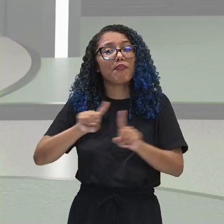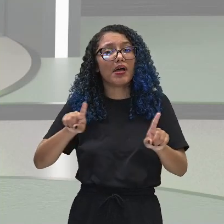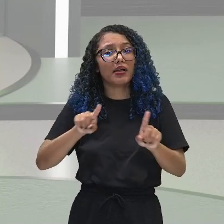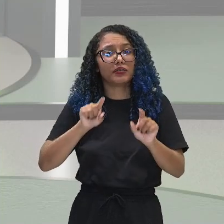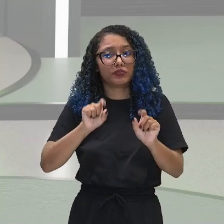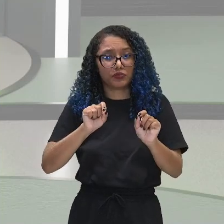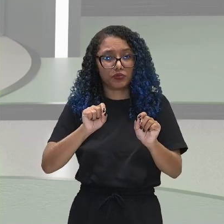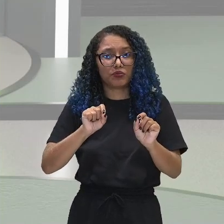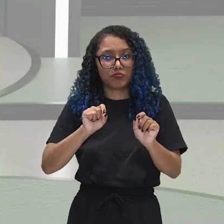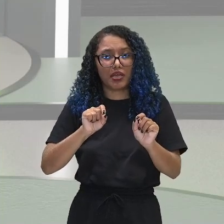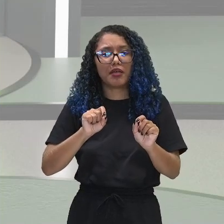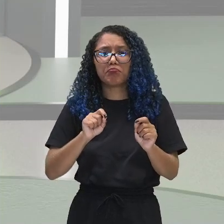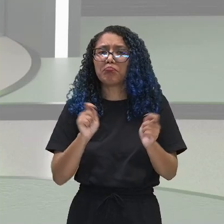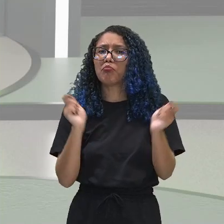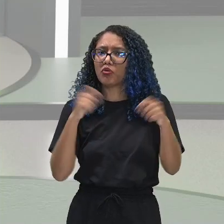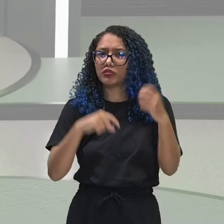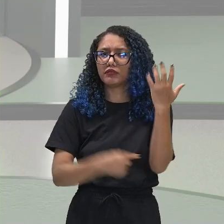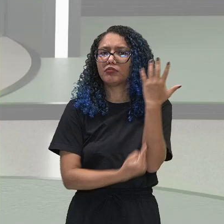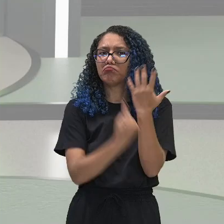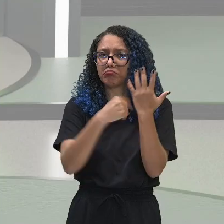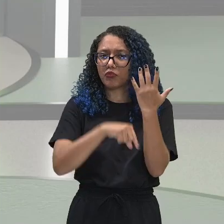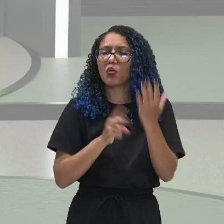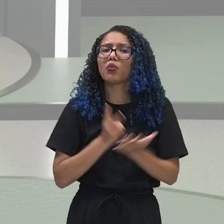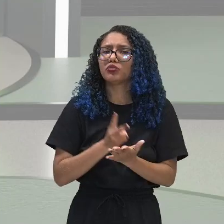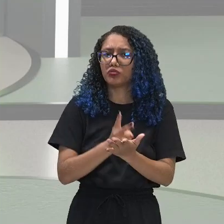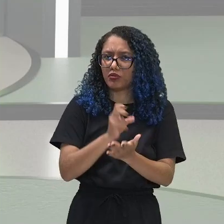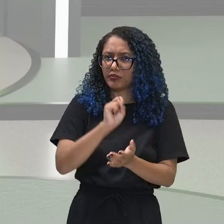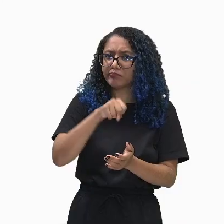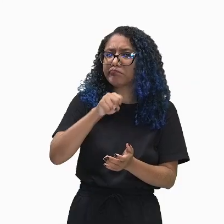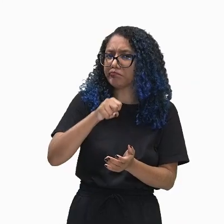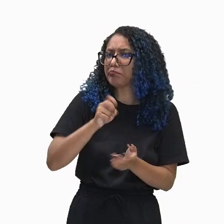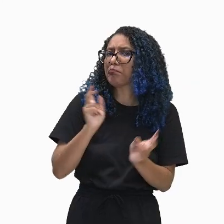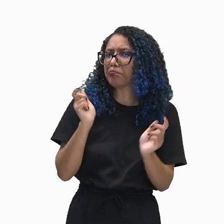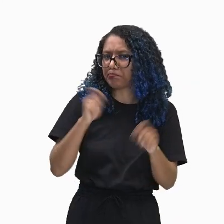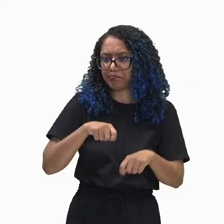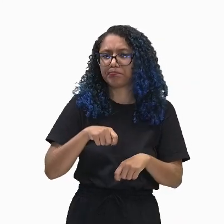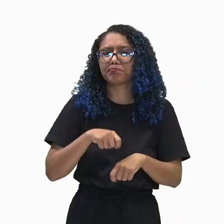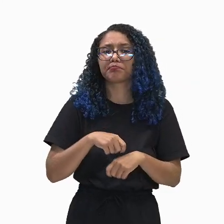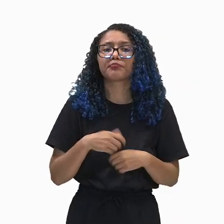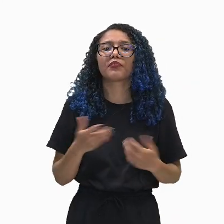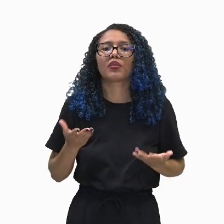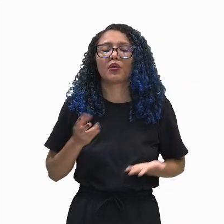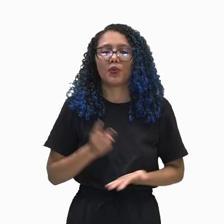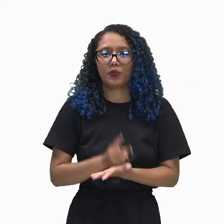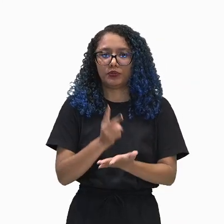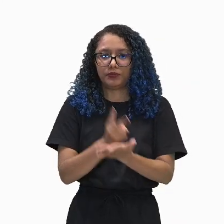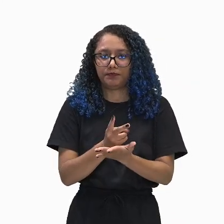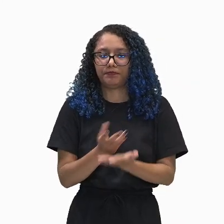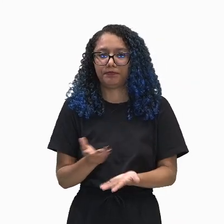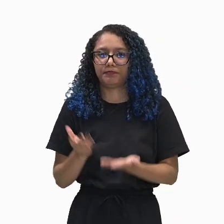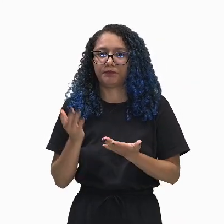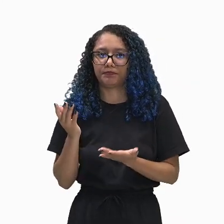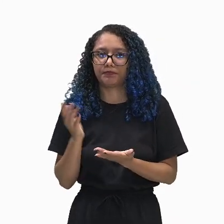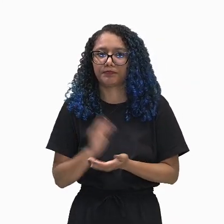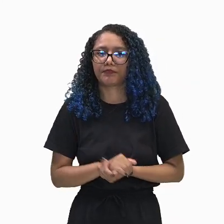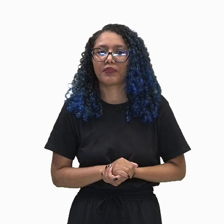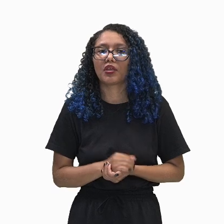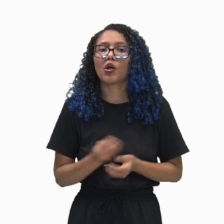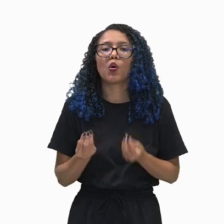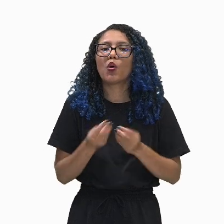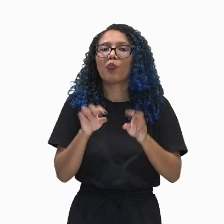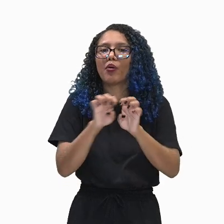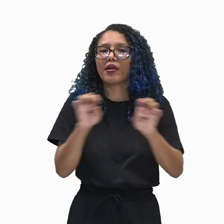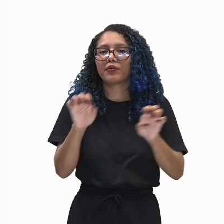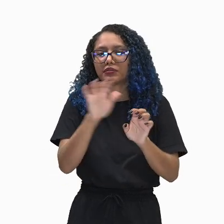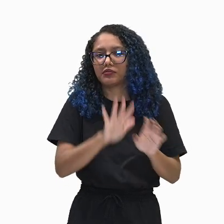fazer fotossíntese, não quer dizer que são vegetais velhos. Vamos dar continuidade mostrando para vocês a equação geral